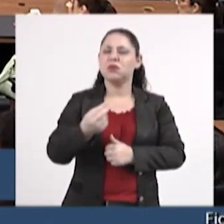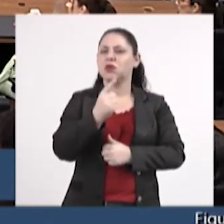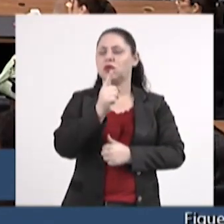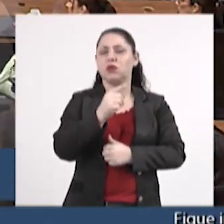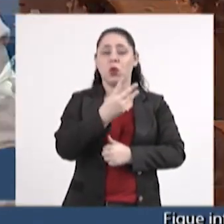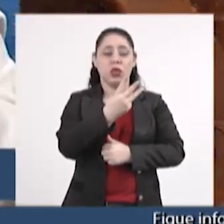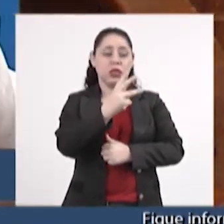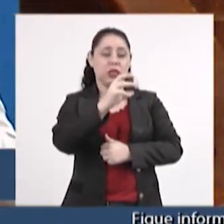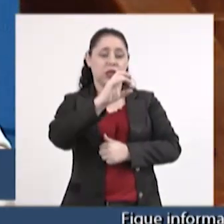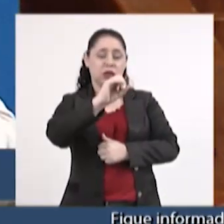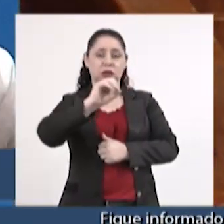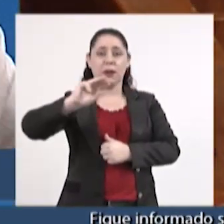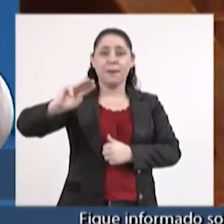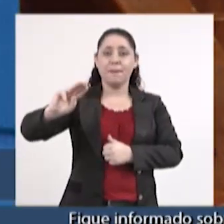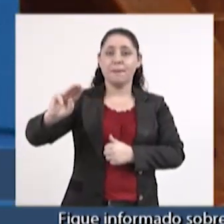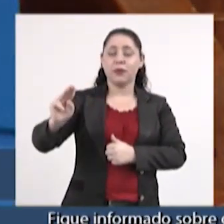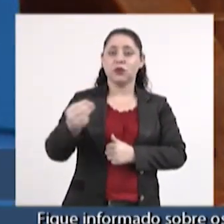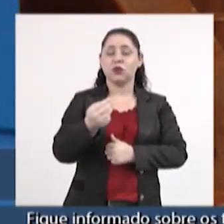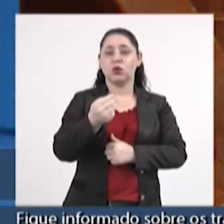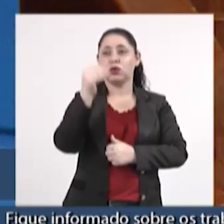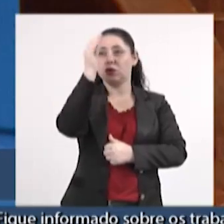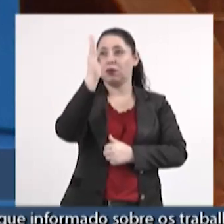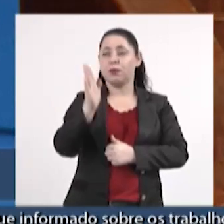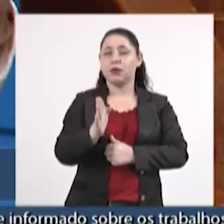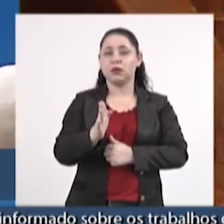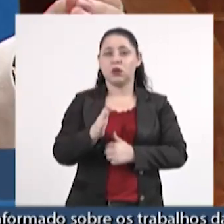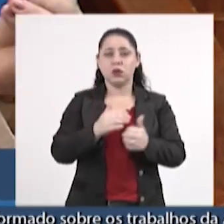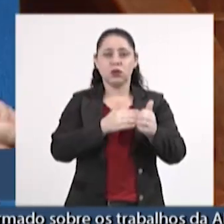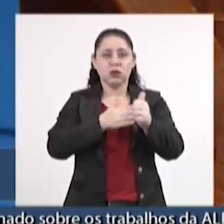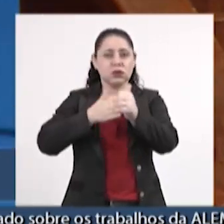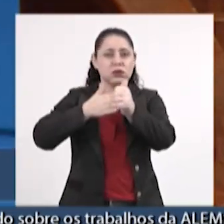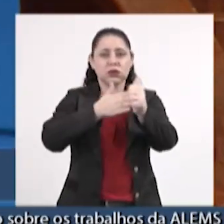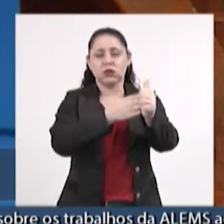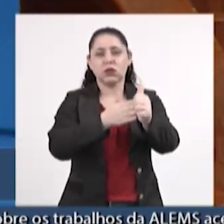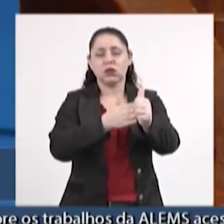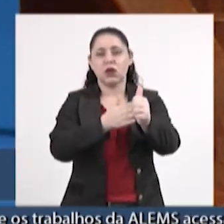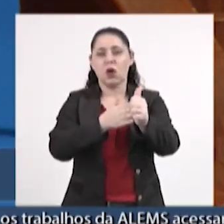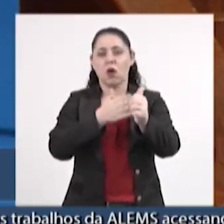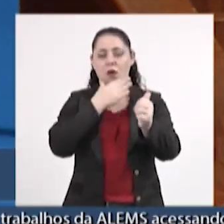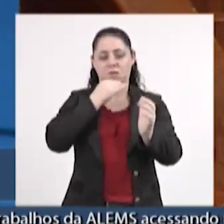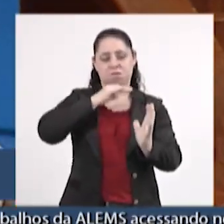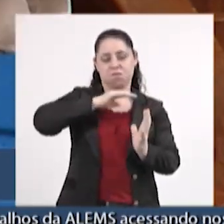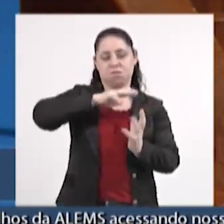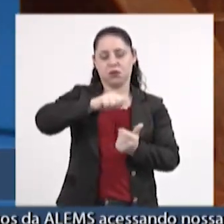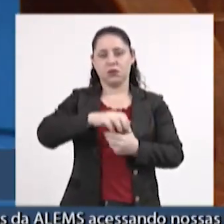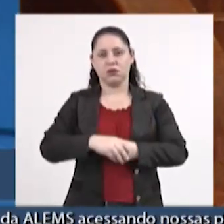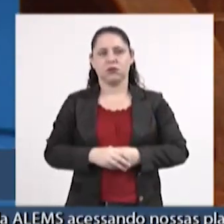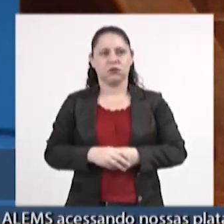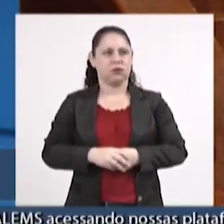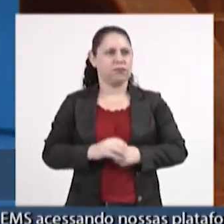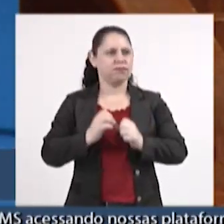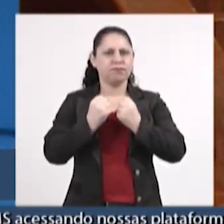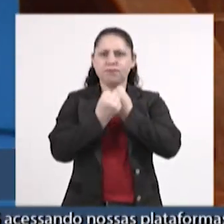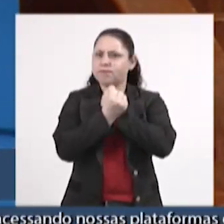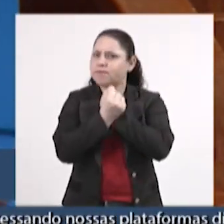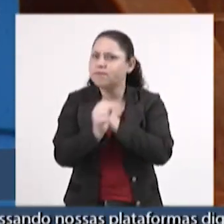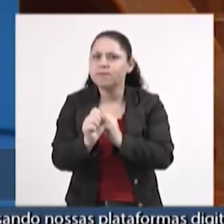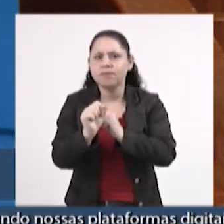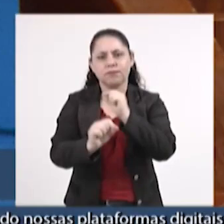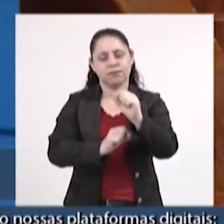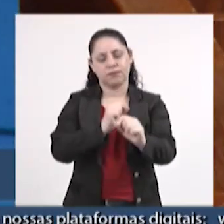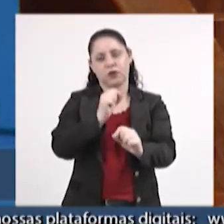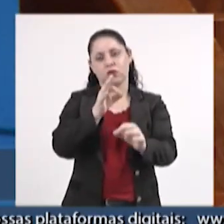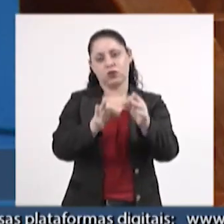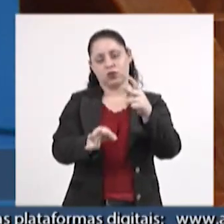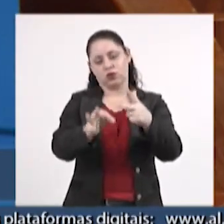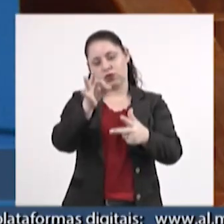São 30 milhões de seguidores no Brasil que seguem esse movimento machosfera. Não é possível que o Judiciário,